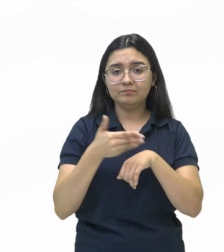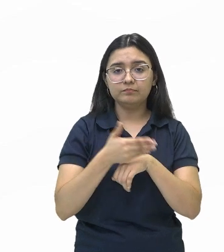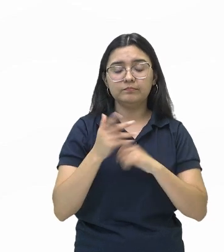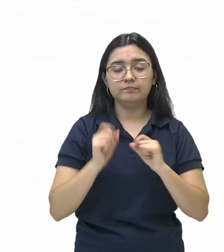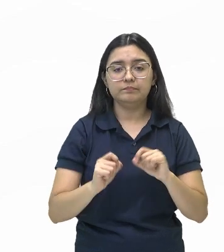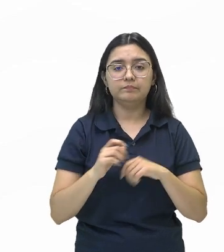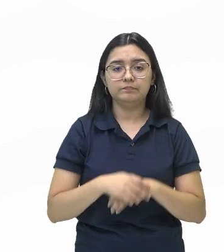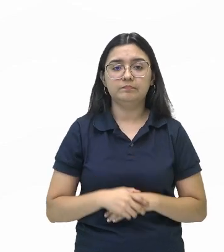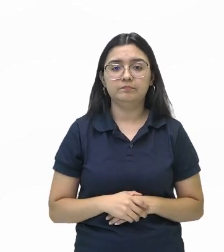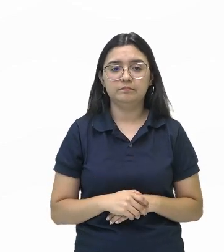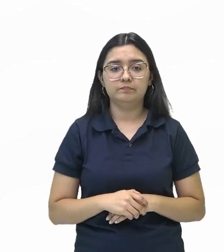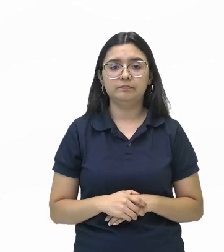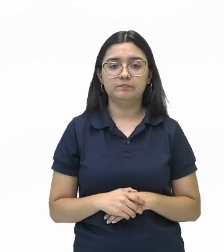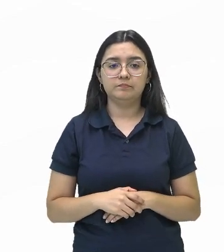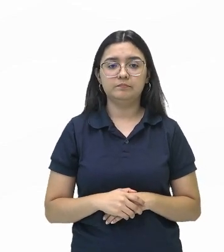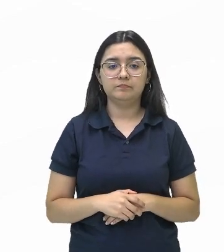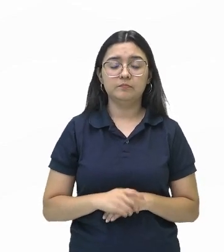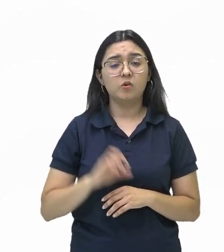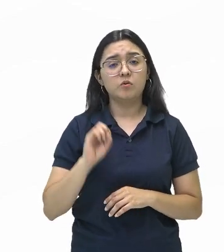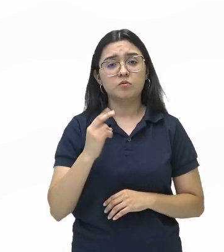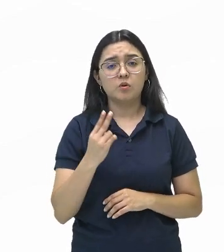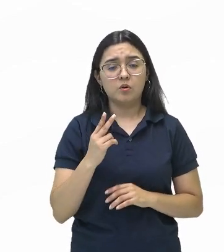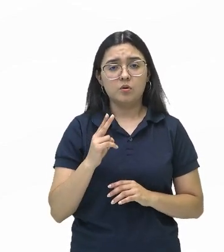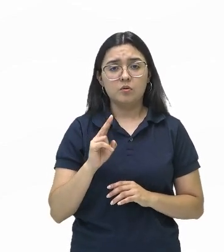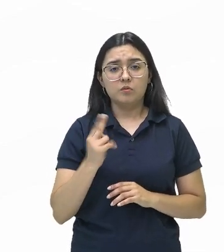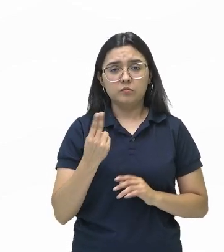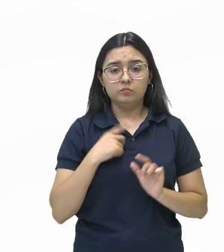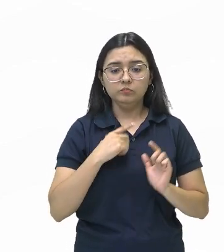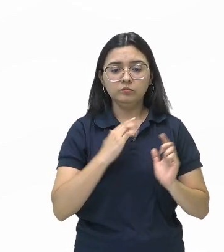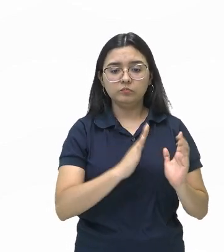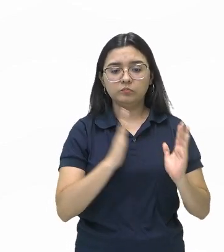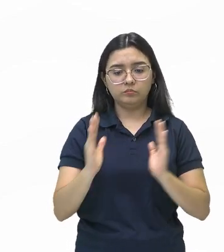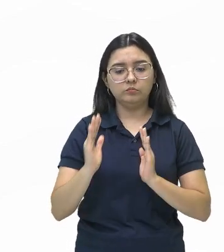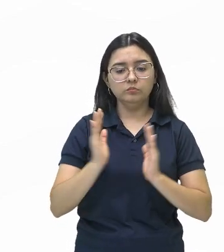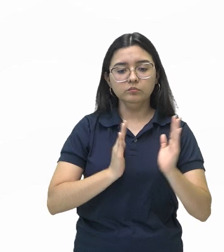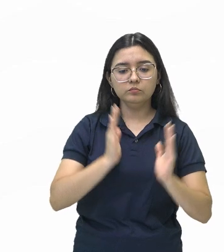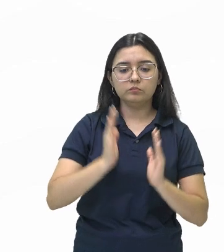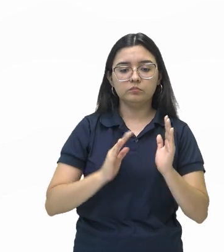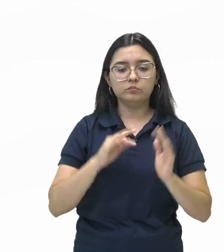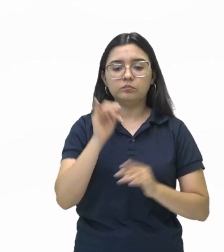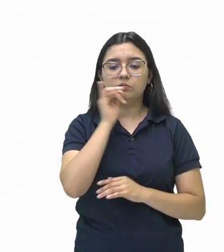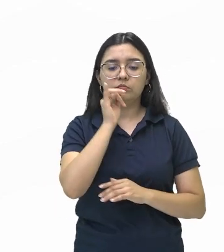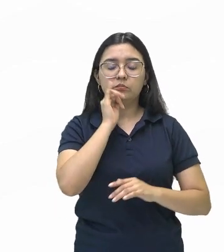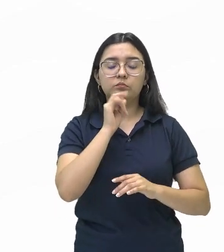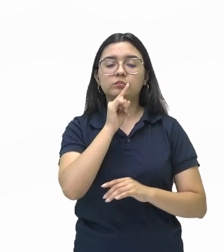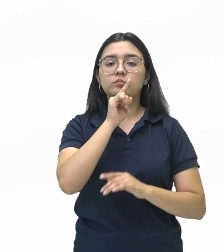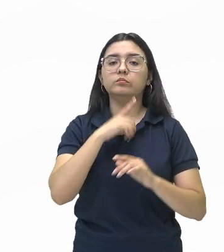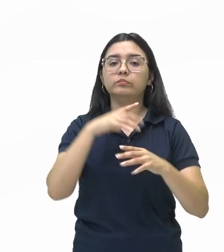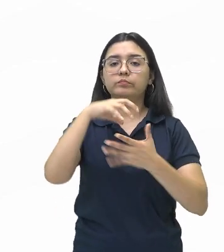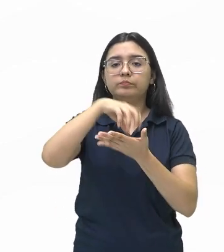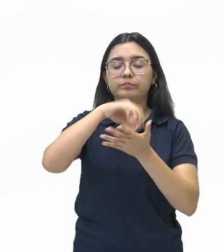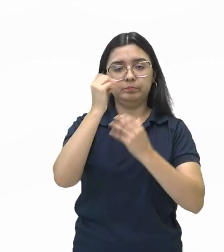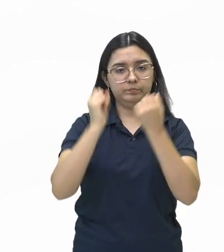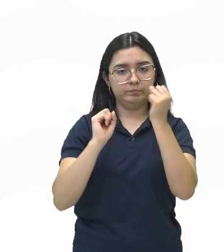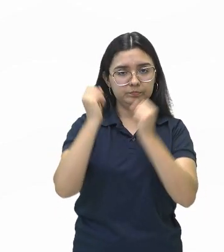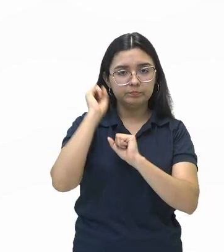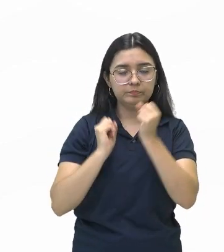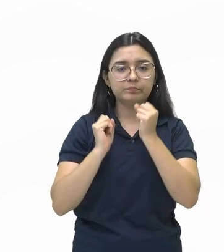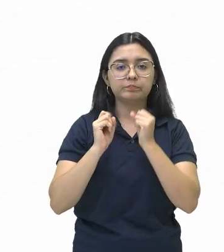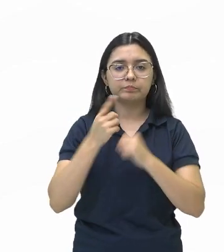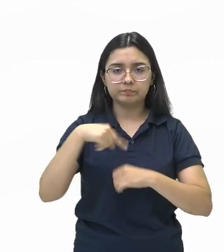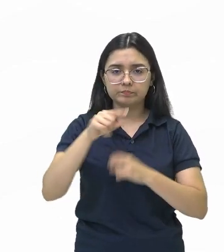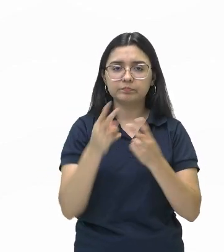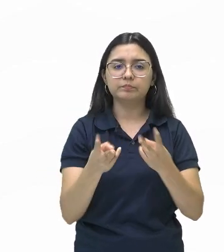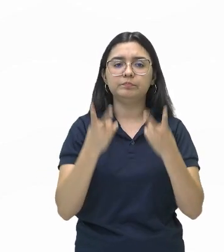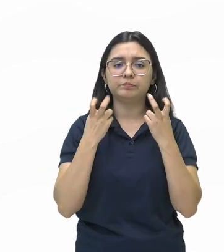né, ou participa apenas de uma etapa do processo produtivo. Você vê, por exemplo, uma fábrica, Você vê